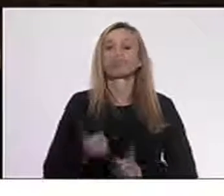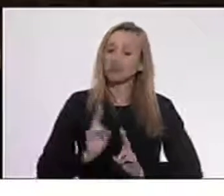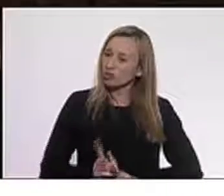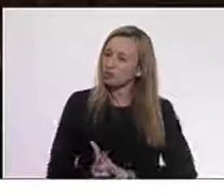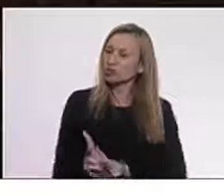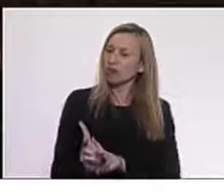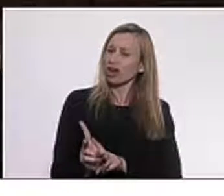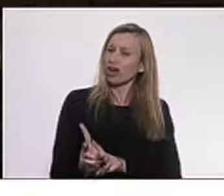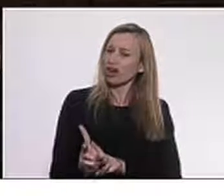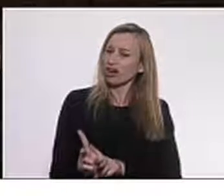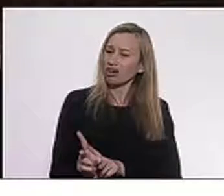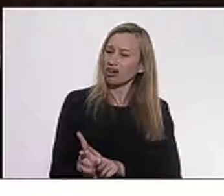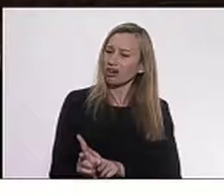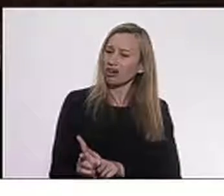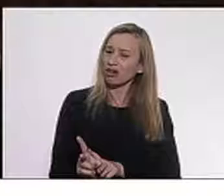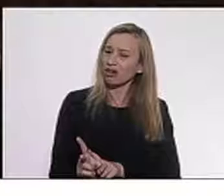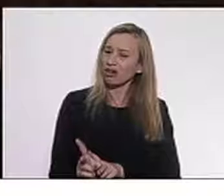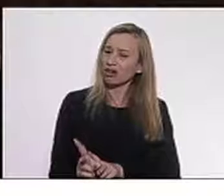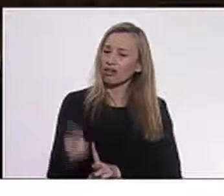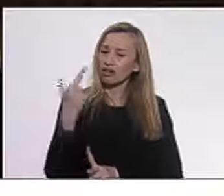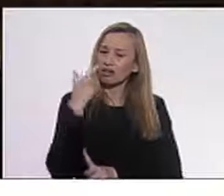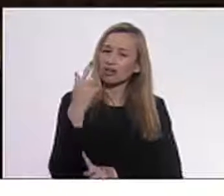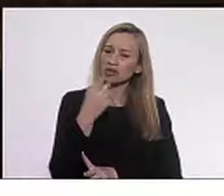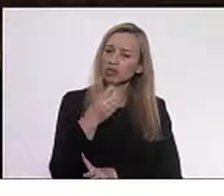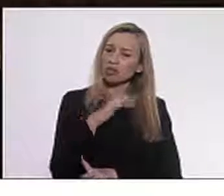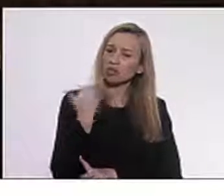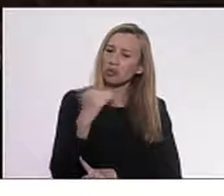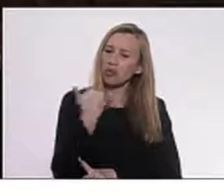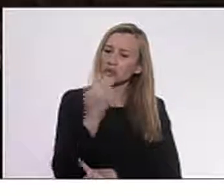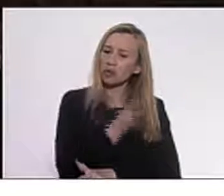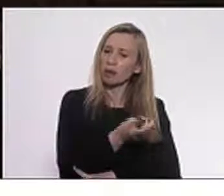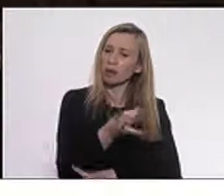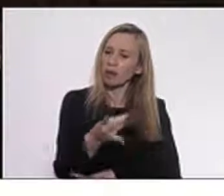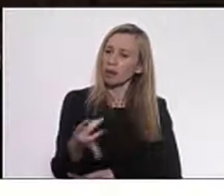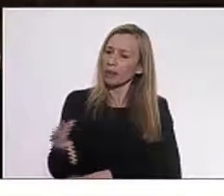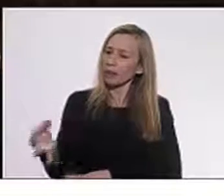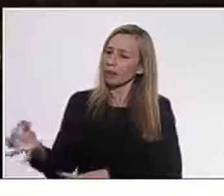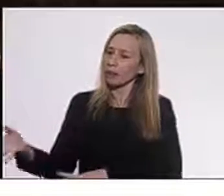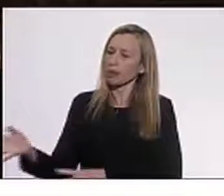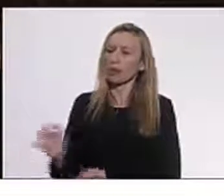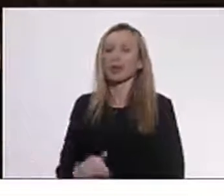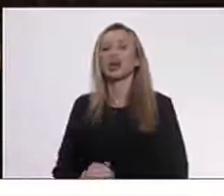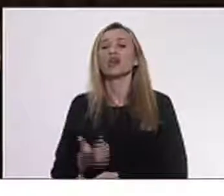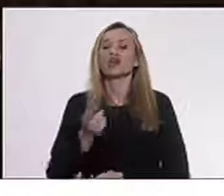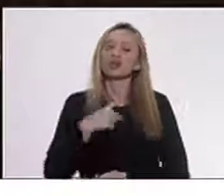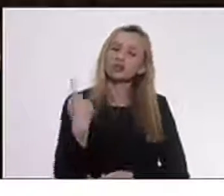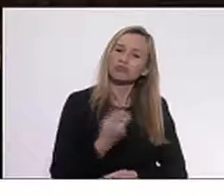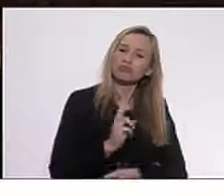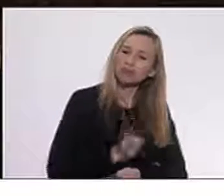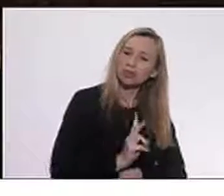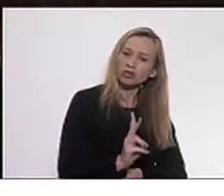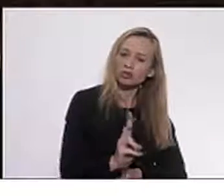continuar contando mortos em todos os lados. Vamos